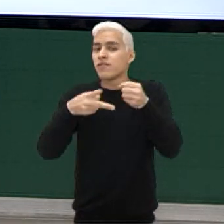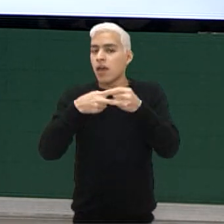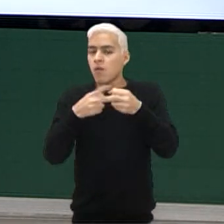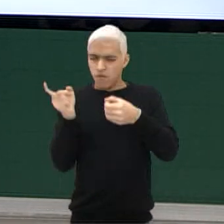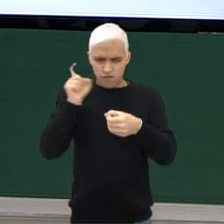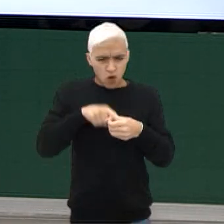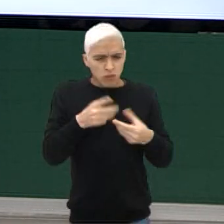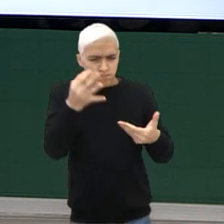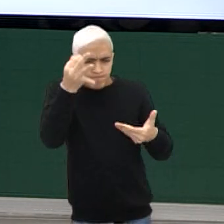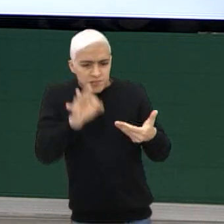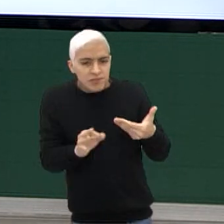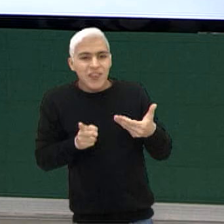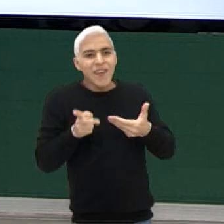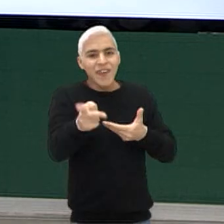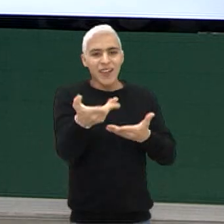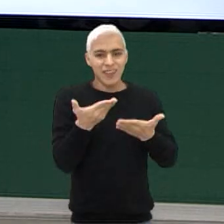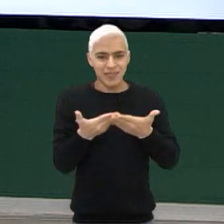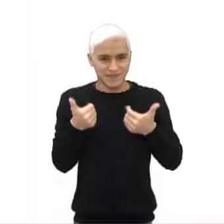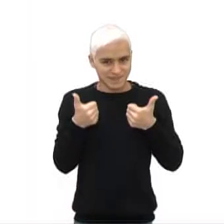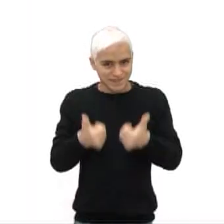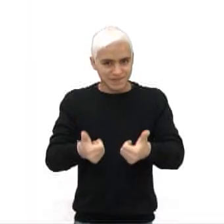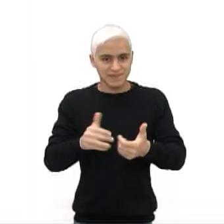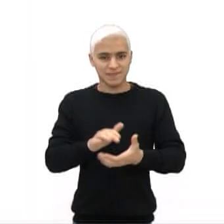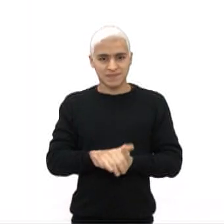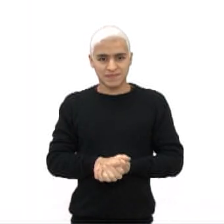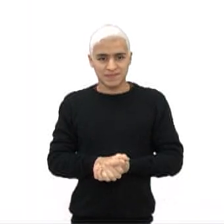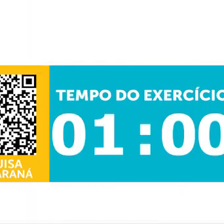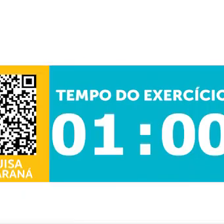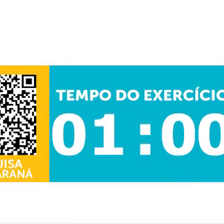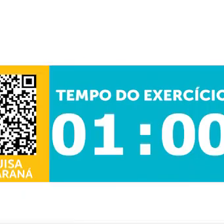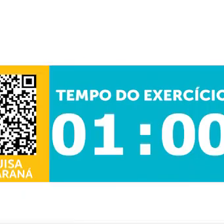para corrigir e dar continuidade.